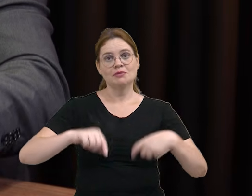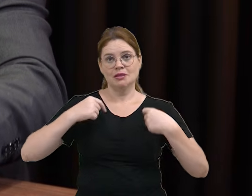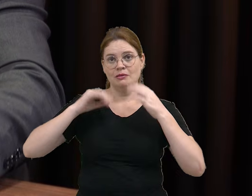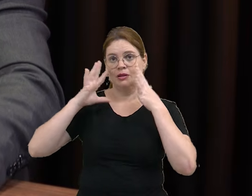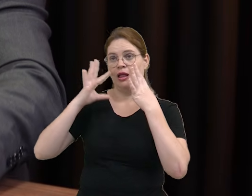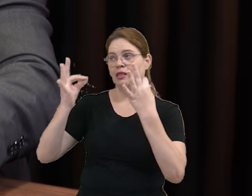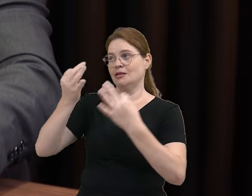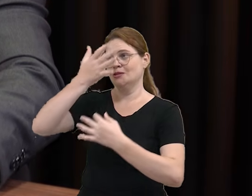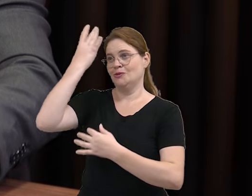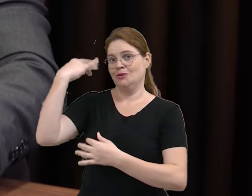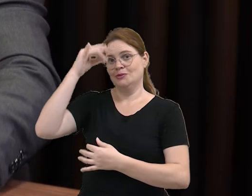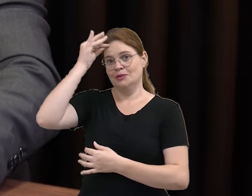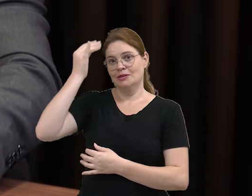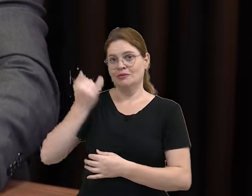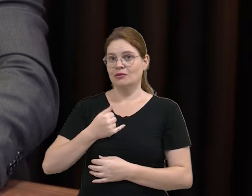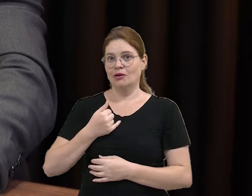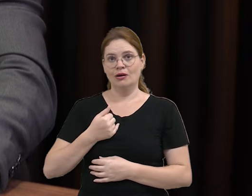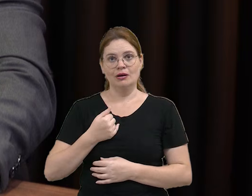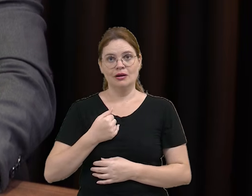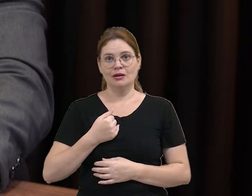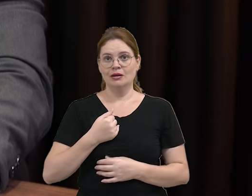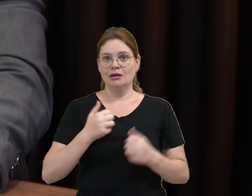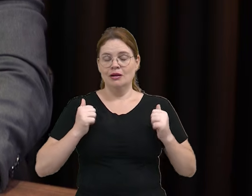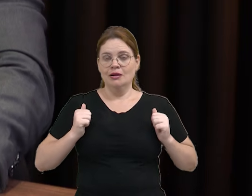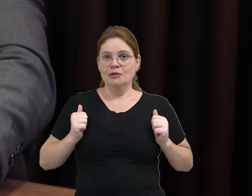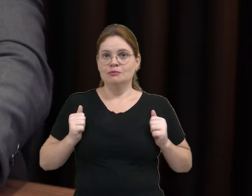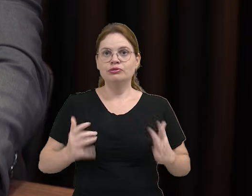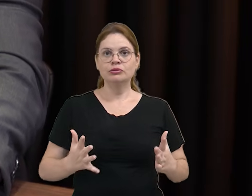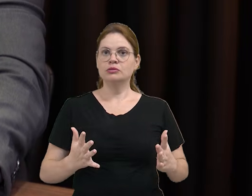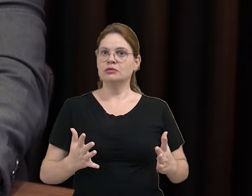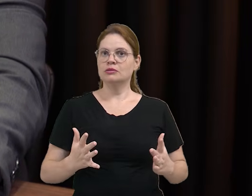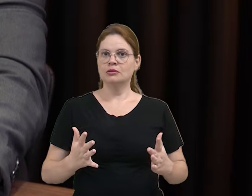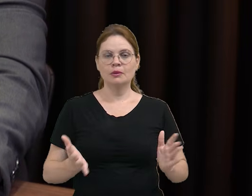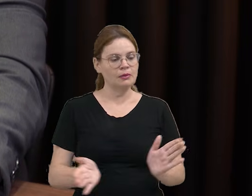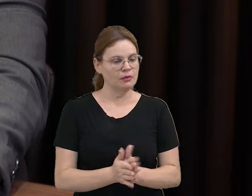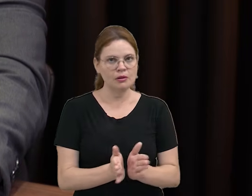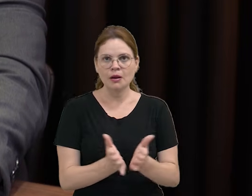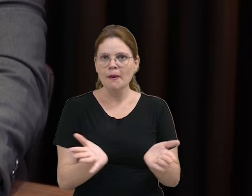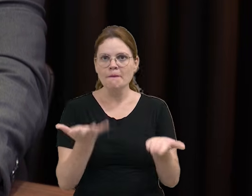Nós precisamos atender à voz do Espírito Santo. Sai para fora.